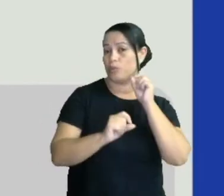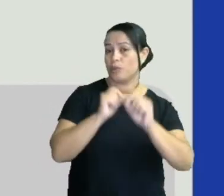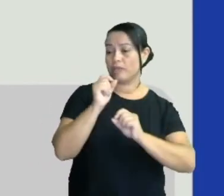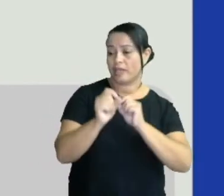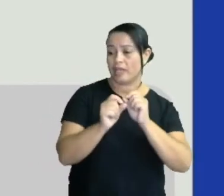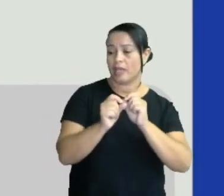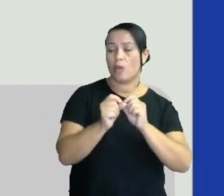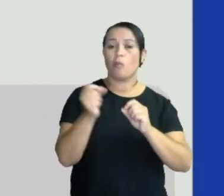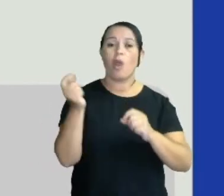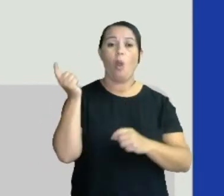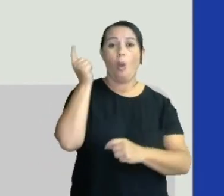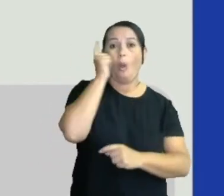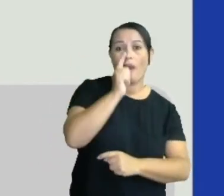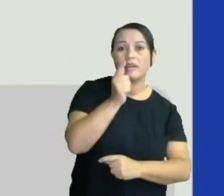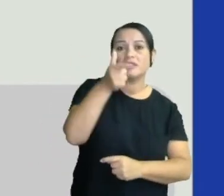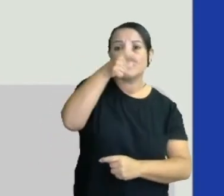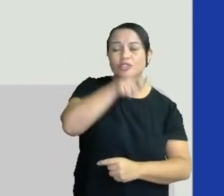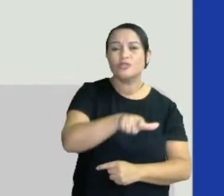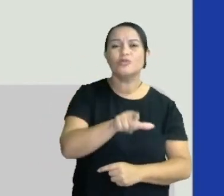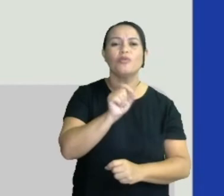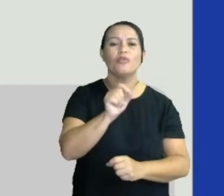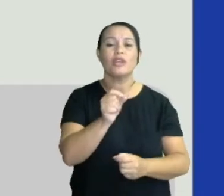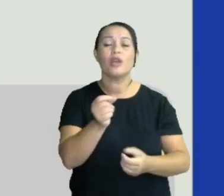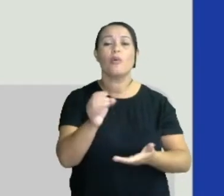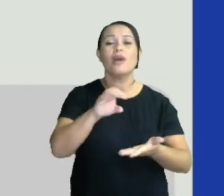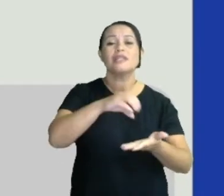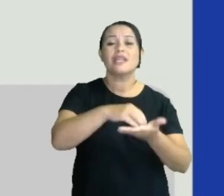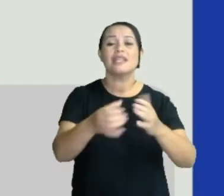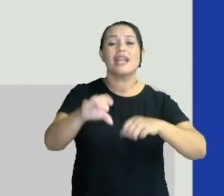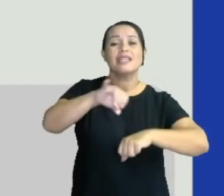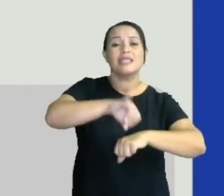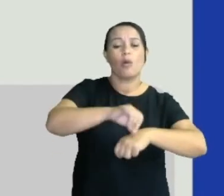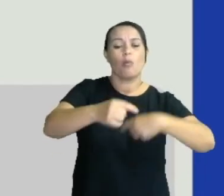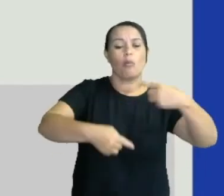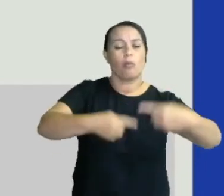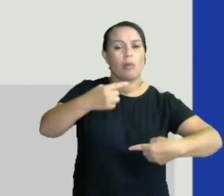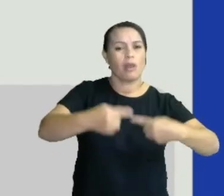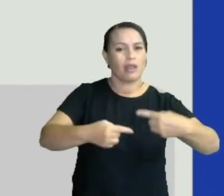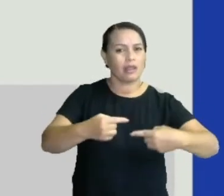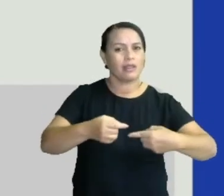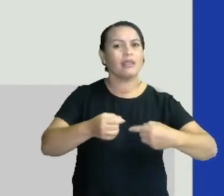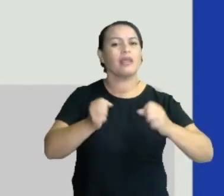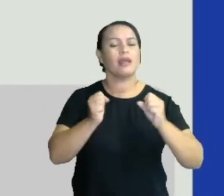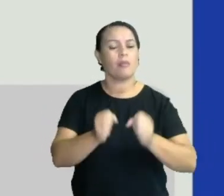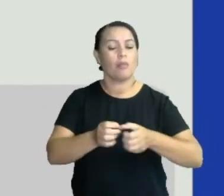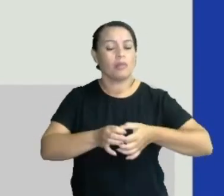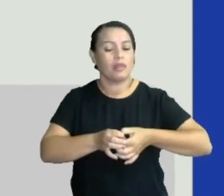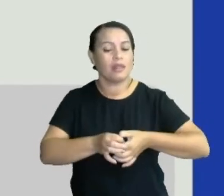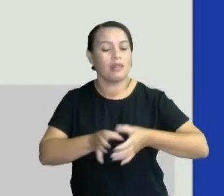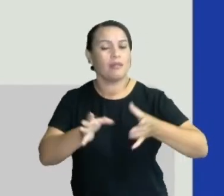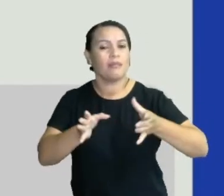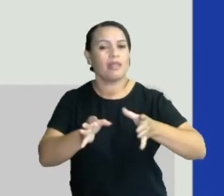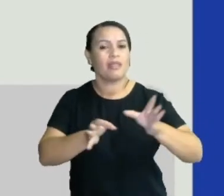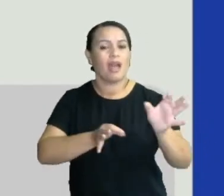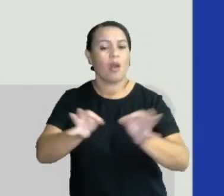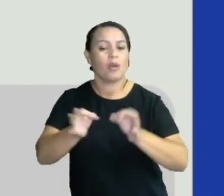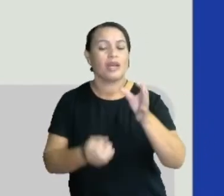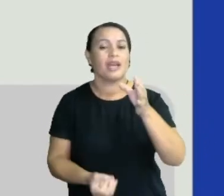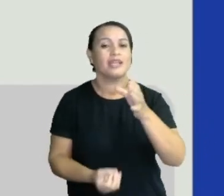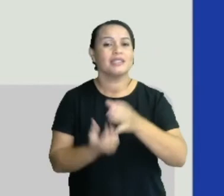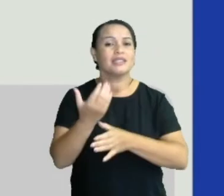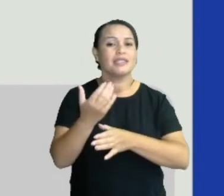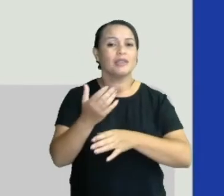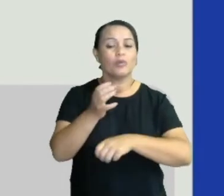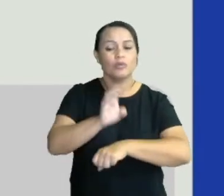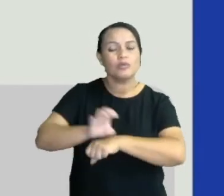uma reconquista e centralização política que permitiu a criação dos